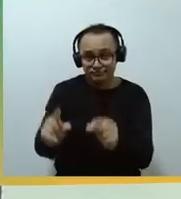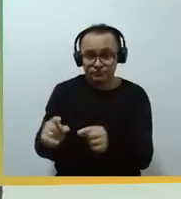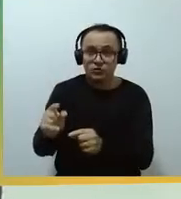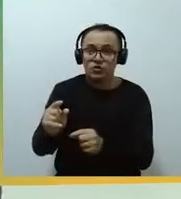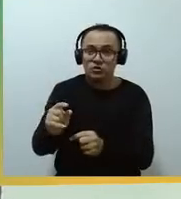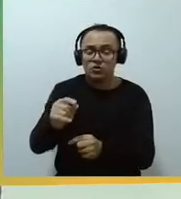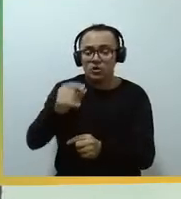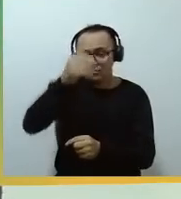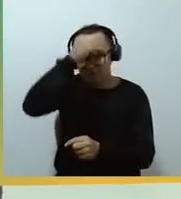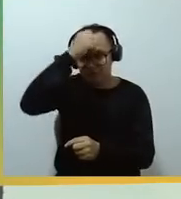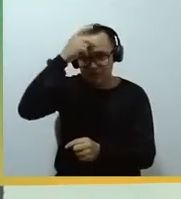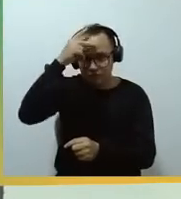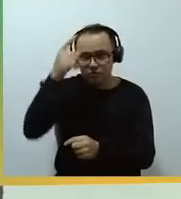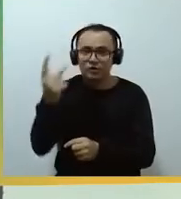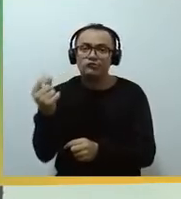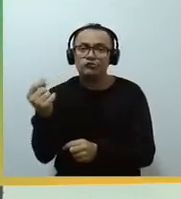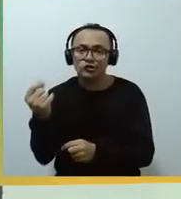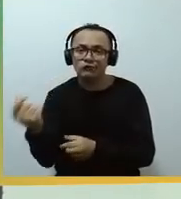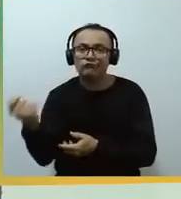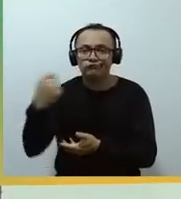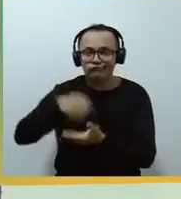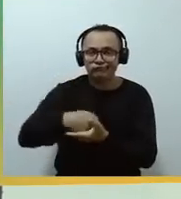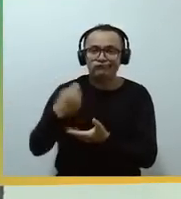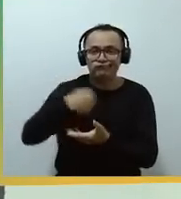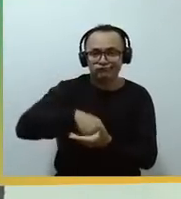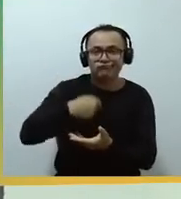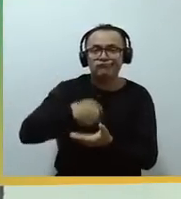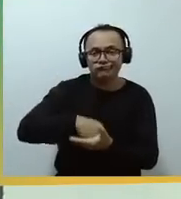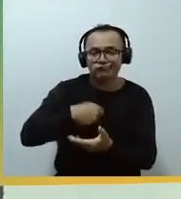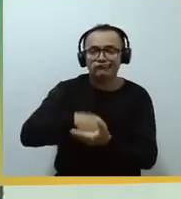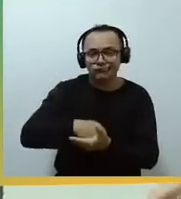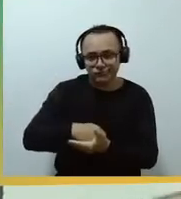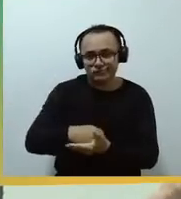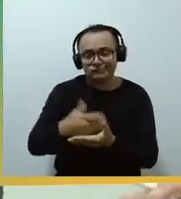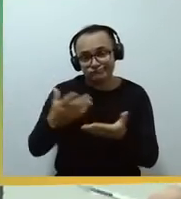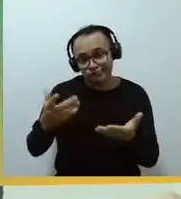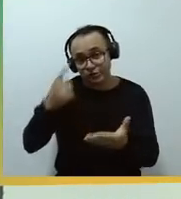que quem fosse lá levar pagasse, né? Então, essa foi a origem da ideia.